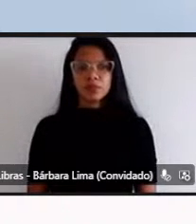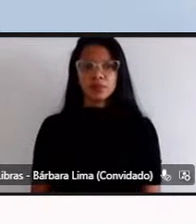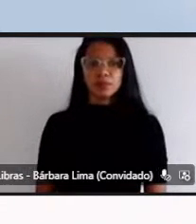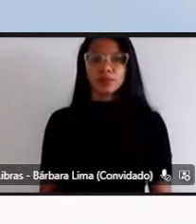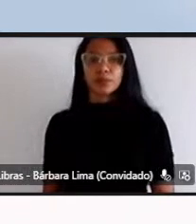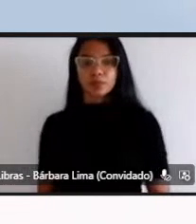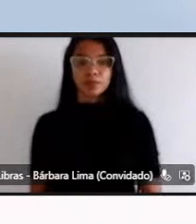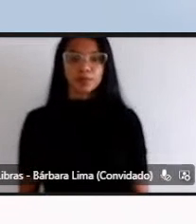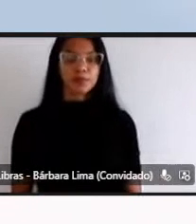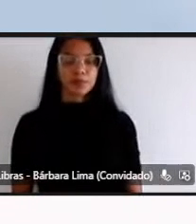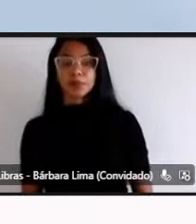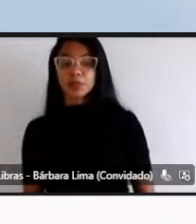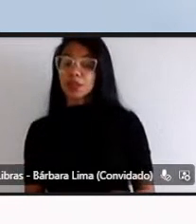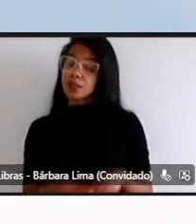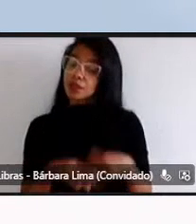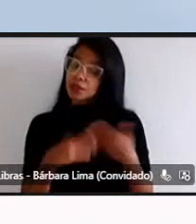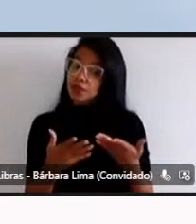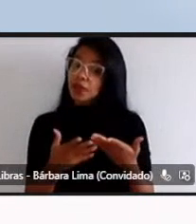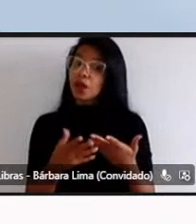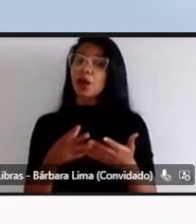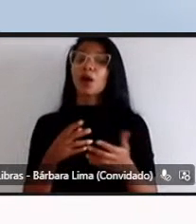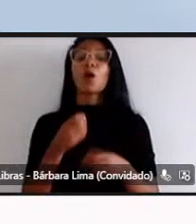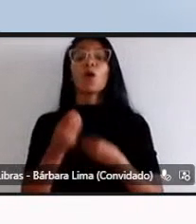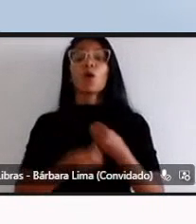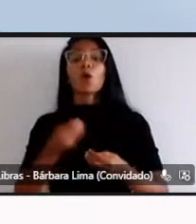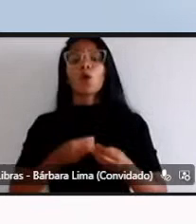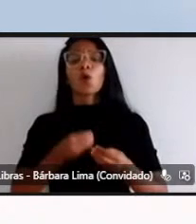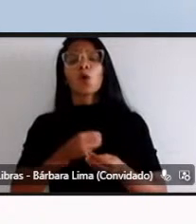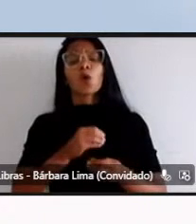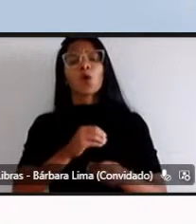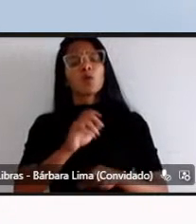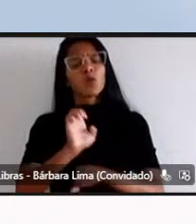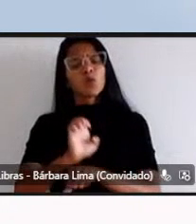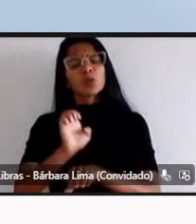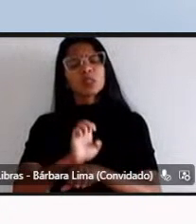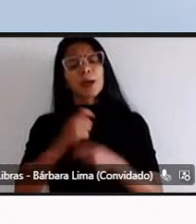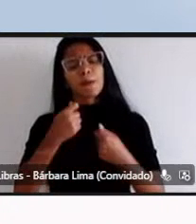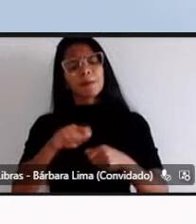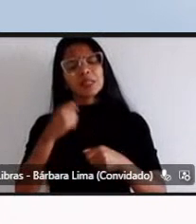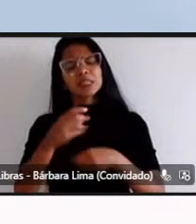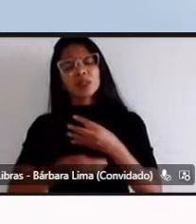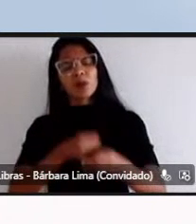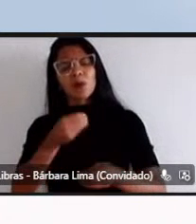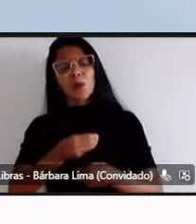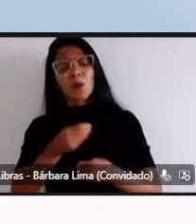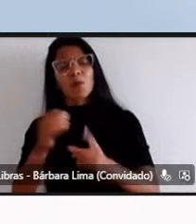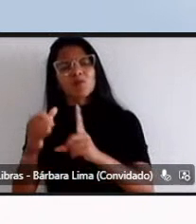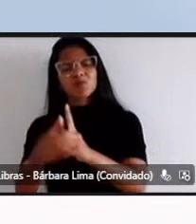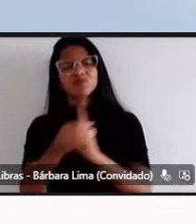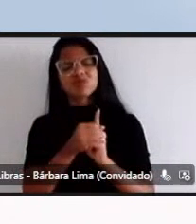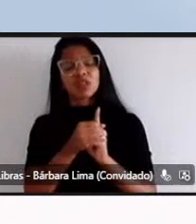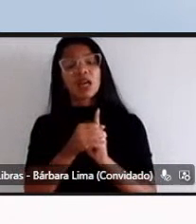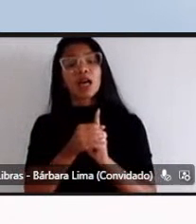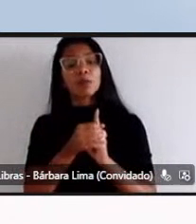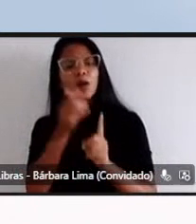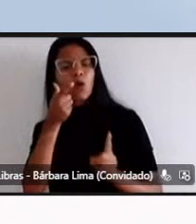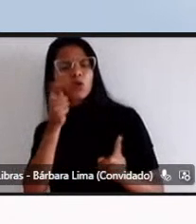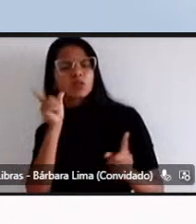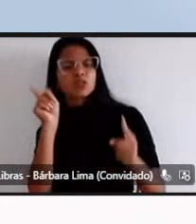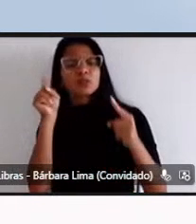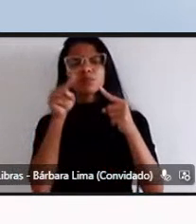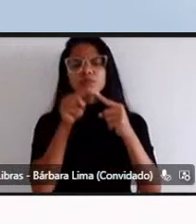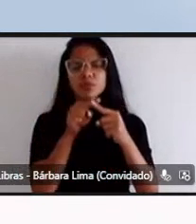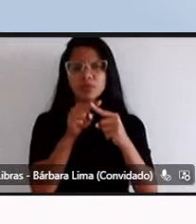isso exige o poder coercitivo do Estado para atingir esse objetivo. And because the state has this monopoly